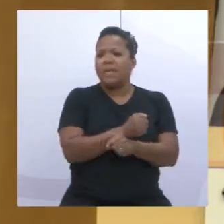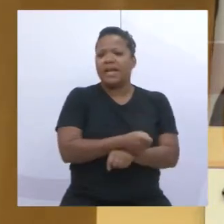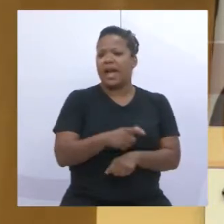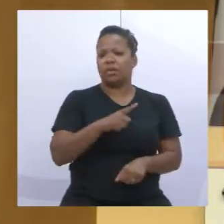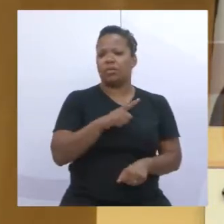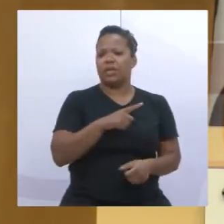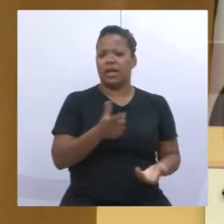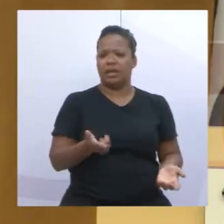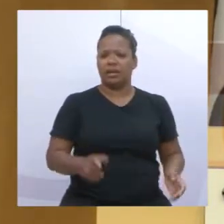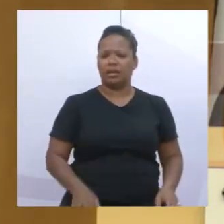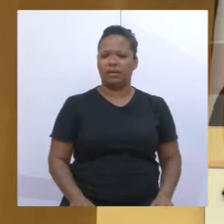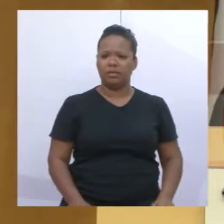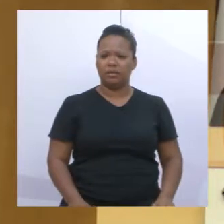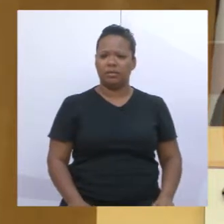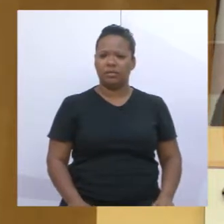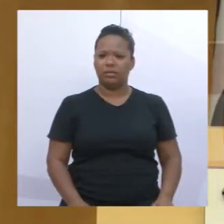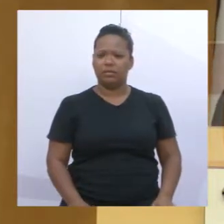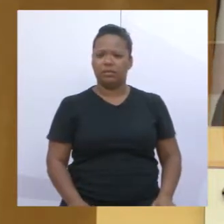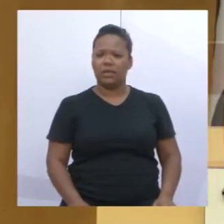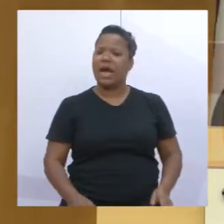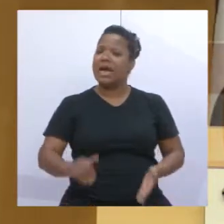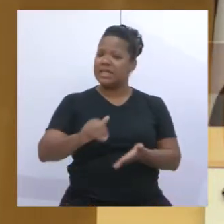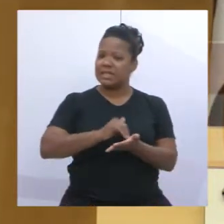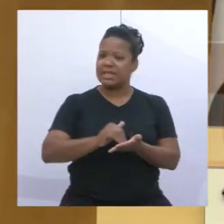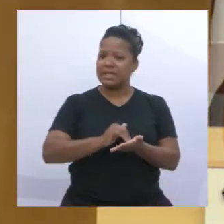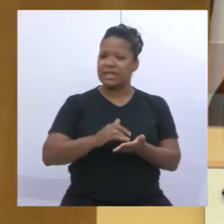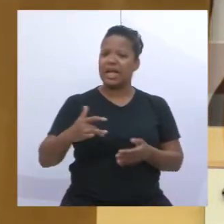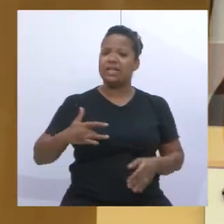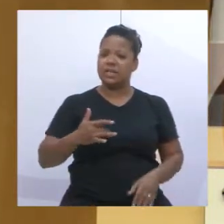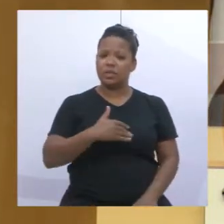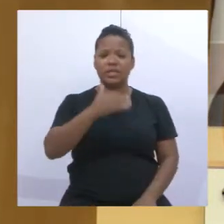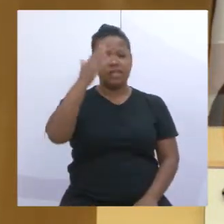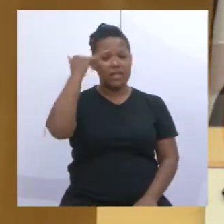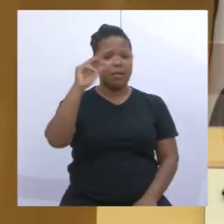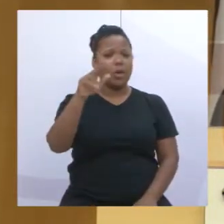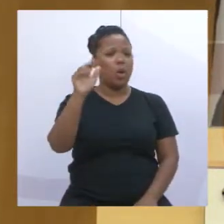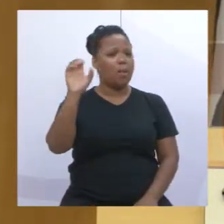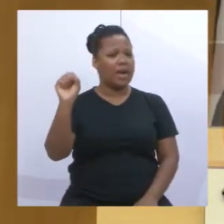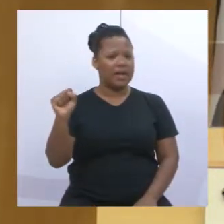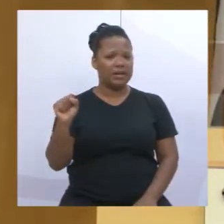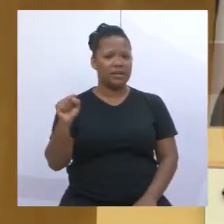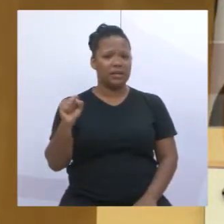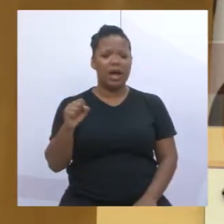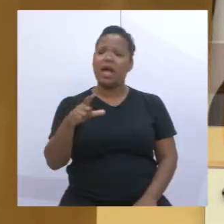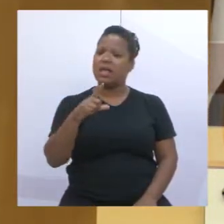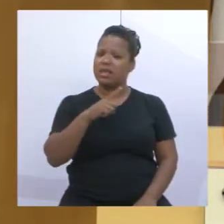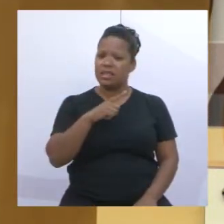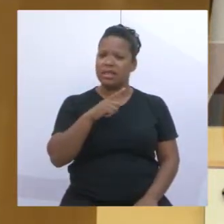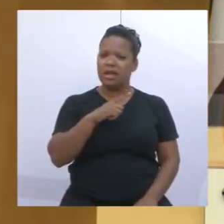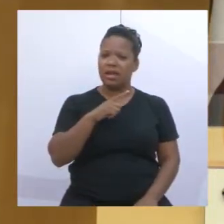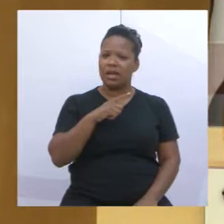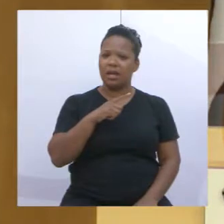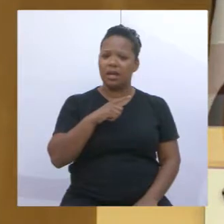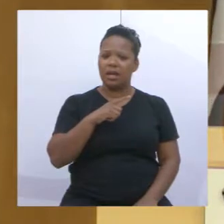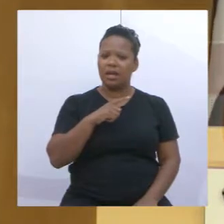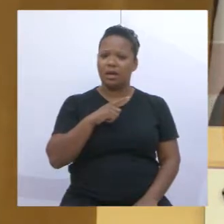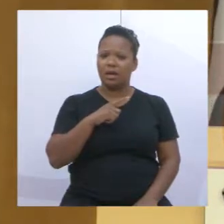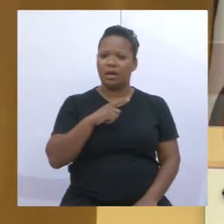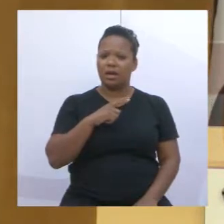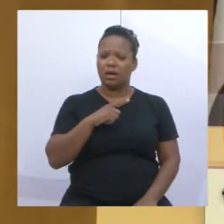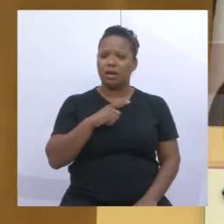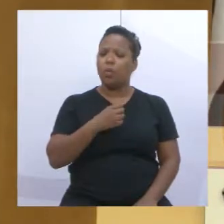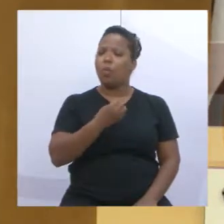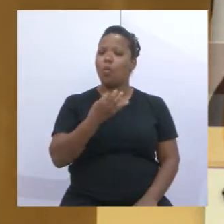ter. E a Secretaria de Saúde muito bem sabe que cada postinho de saúde na localidade tem um número de pessoas que moram em